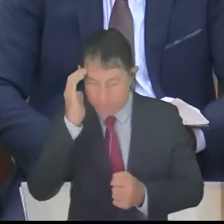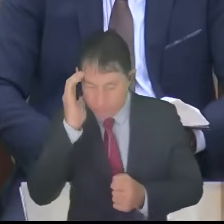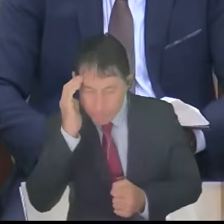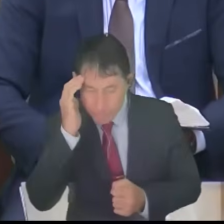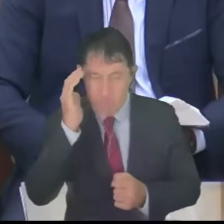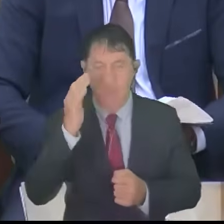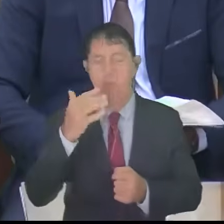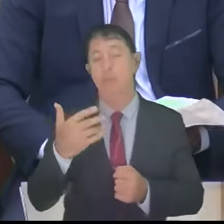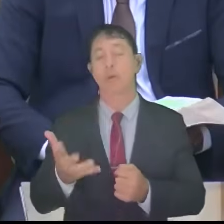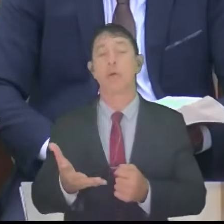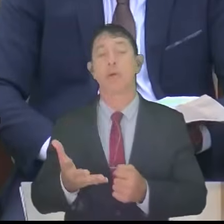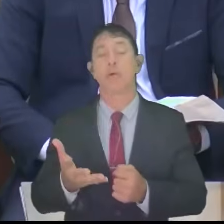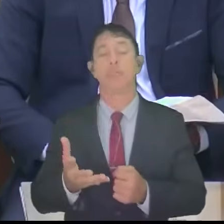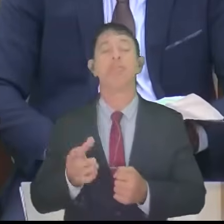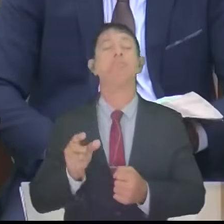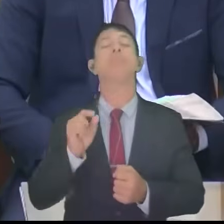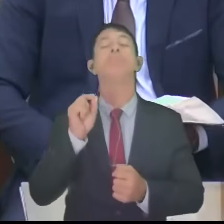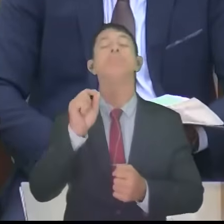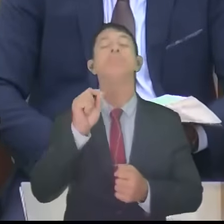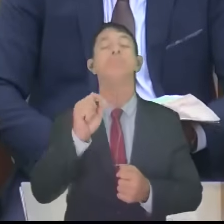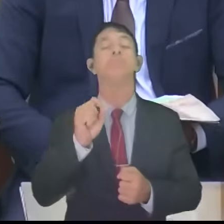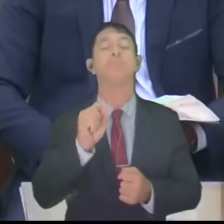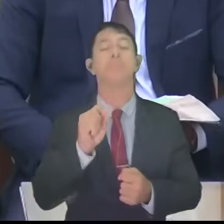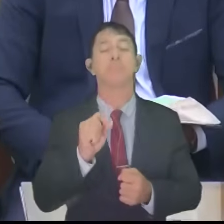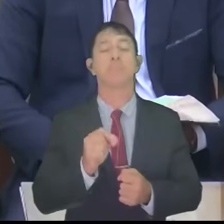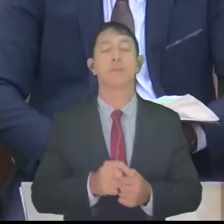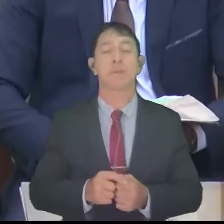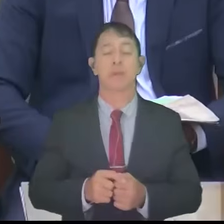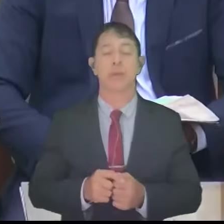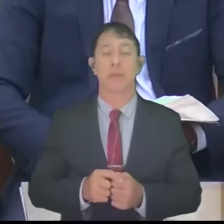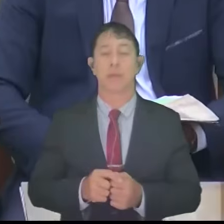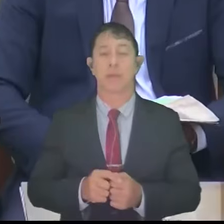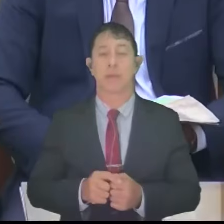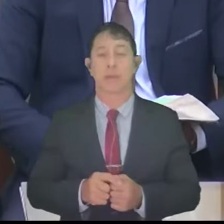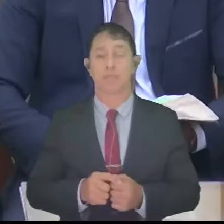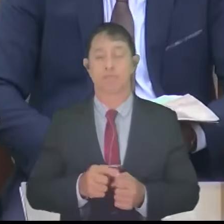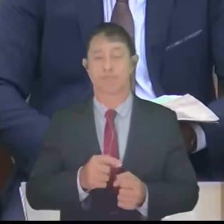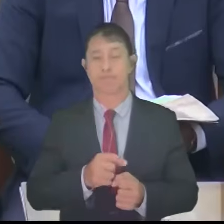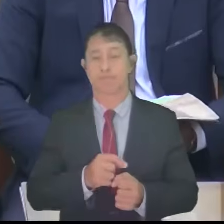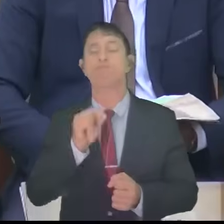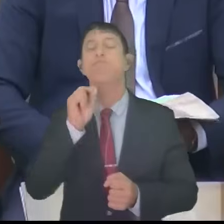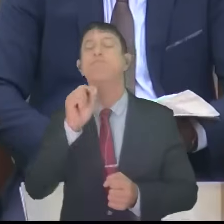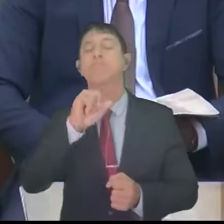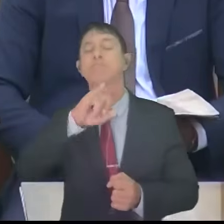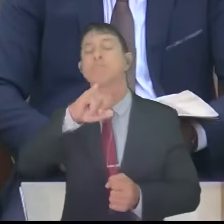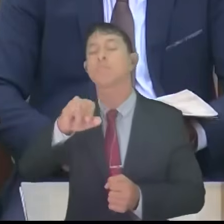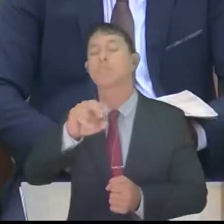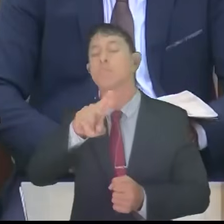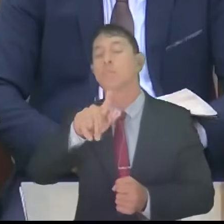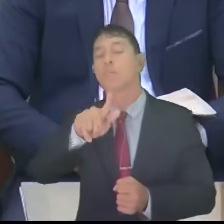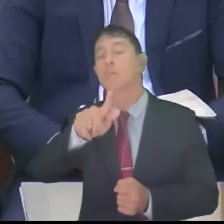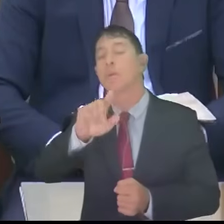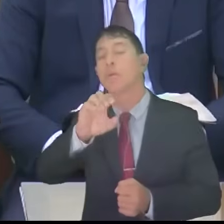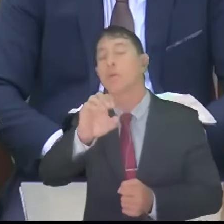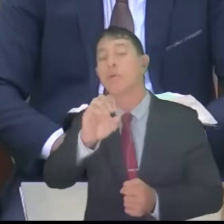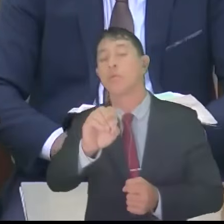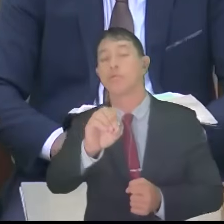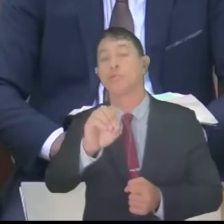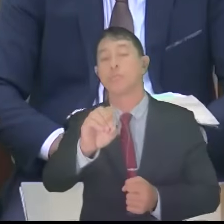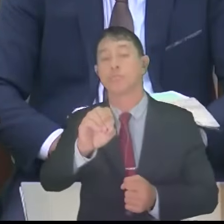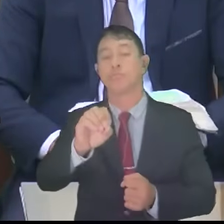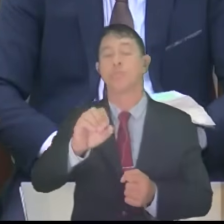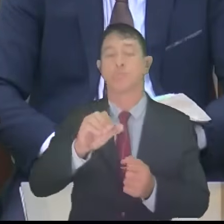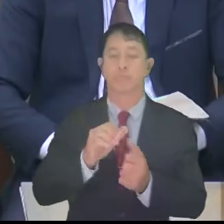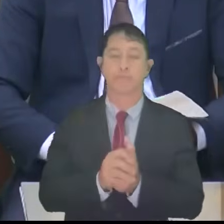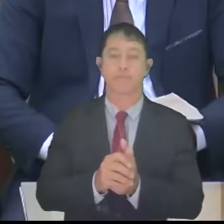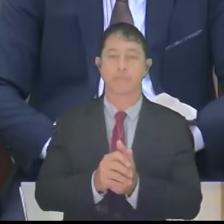jugo. O que é jugo, pastor? Jugo é uma canga. Não, talvez alguém já entendeu melhor o que é uma canga.